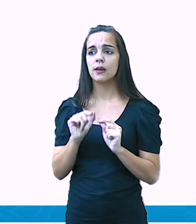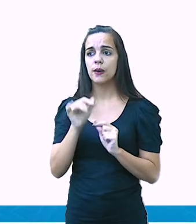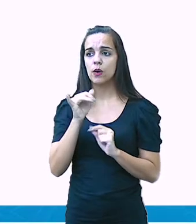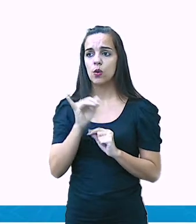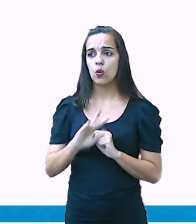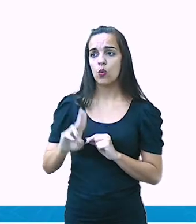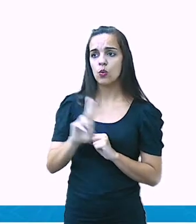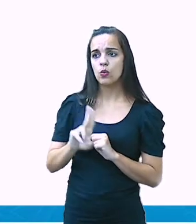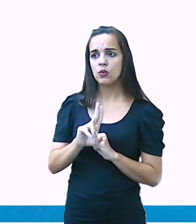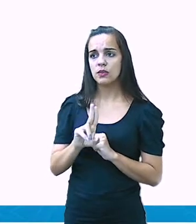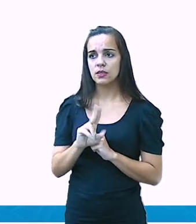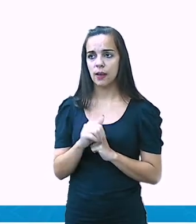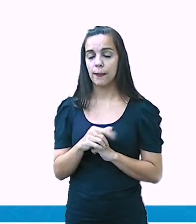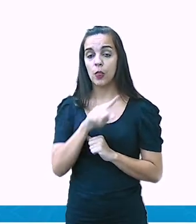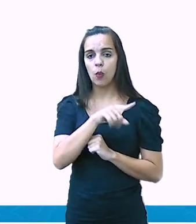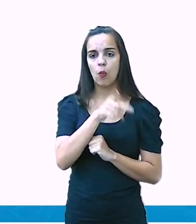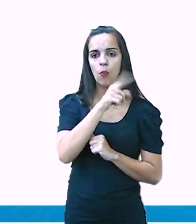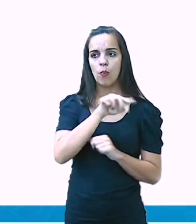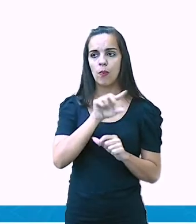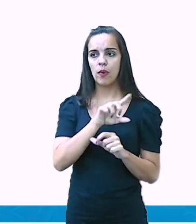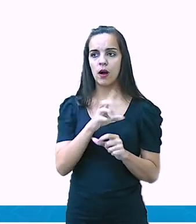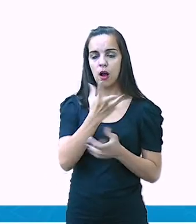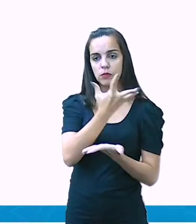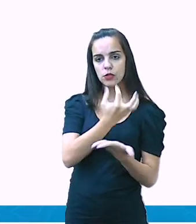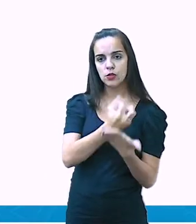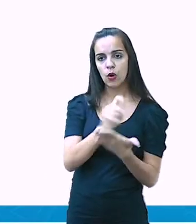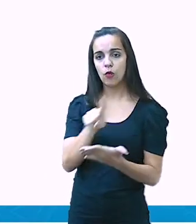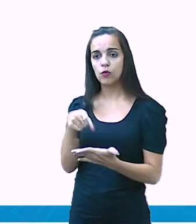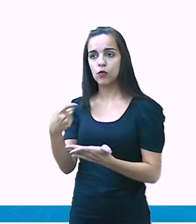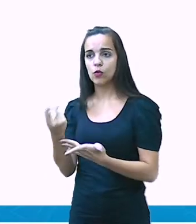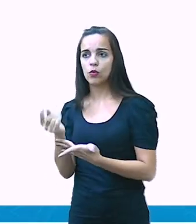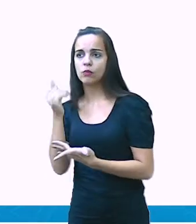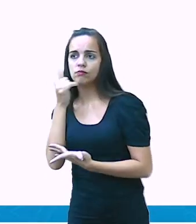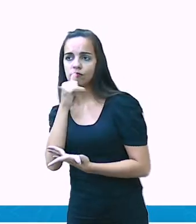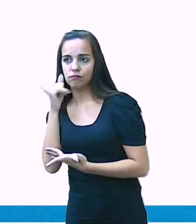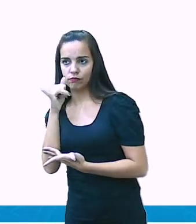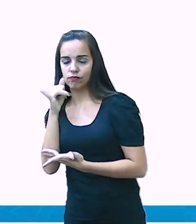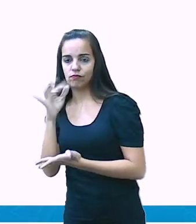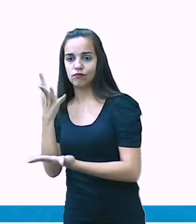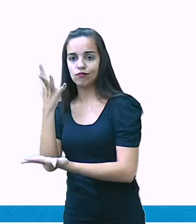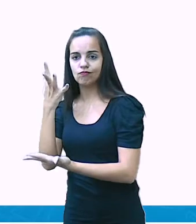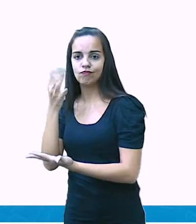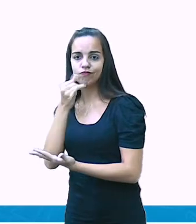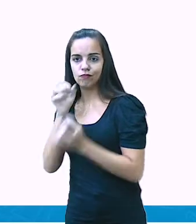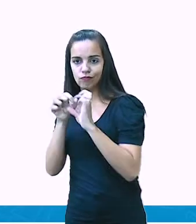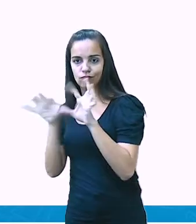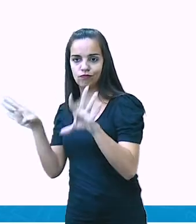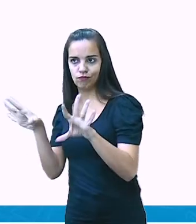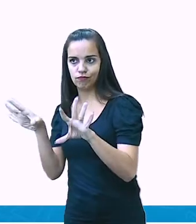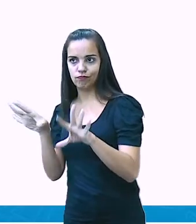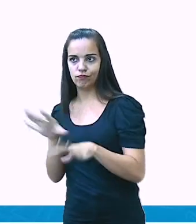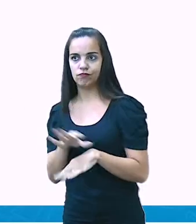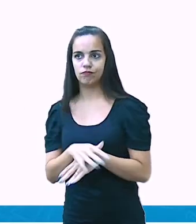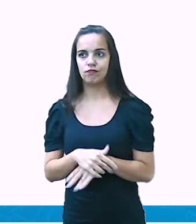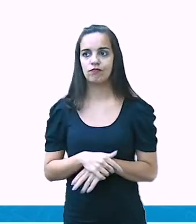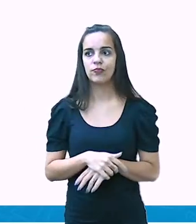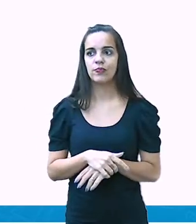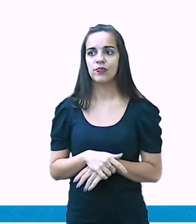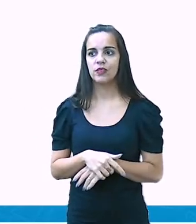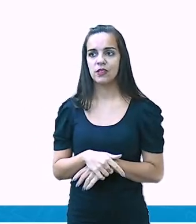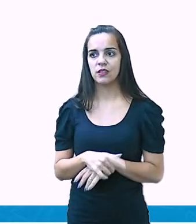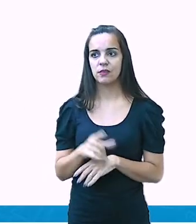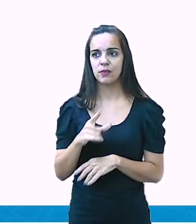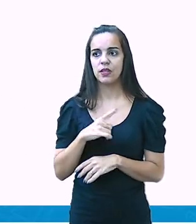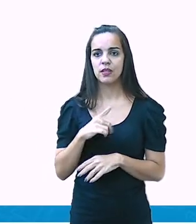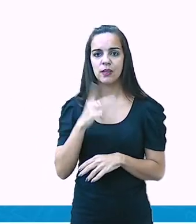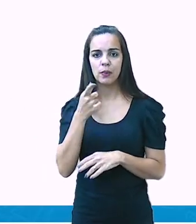K, L é onde ele estava. Ele saltou para o nível M. K,